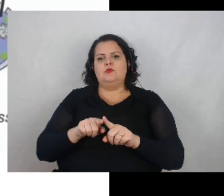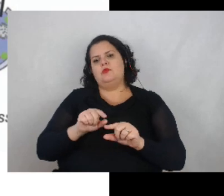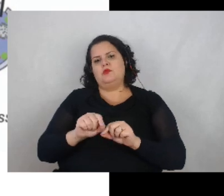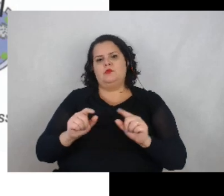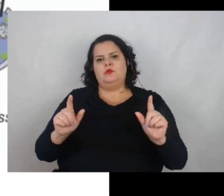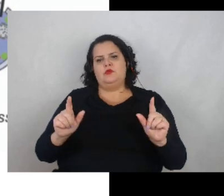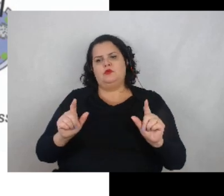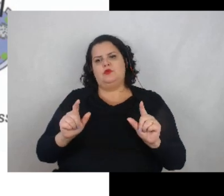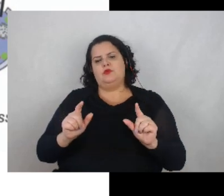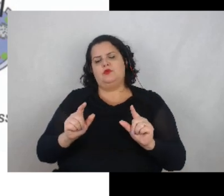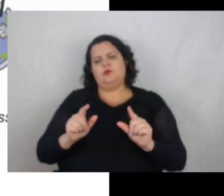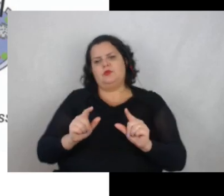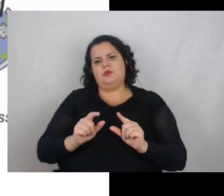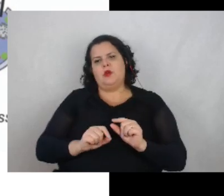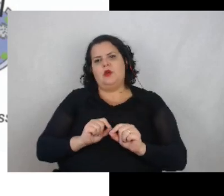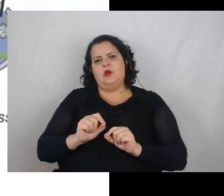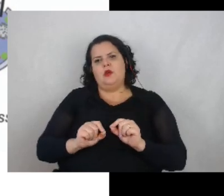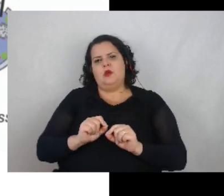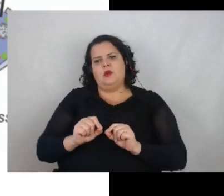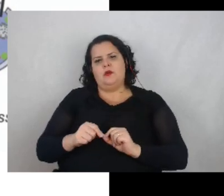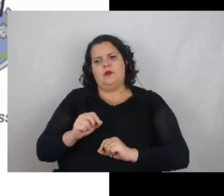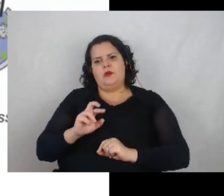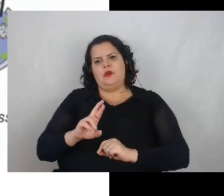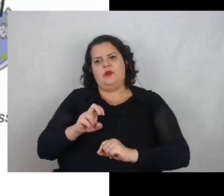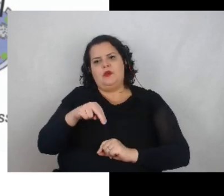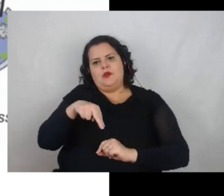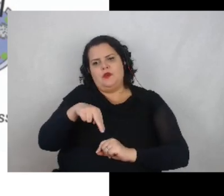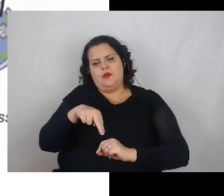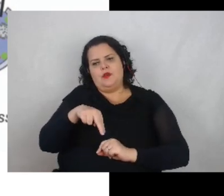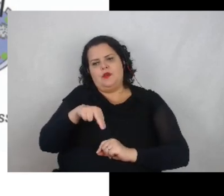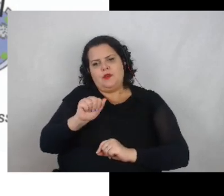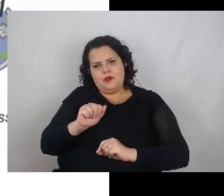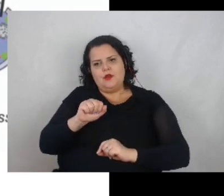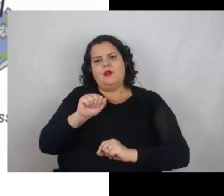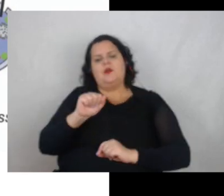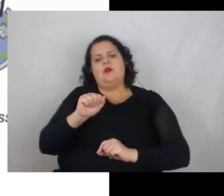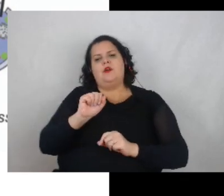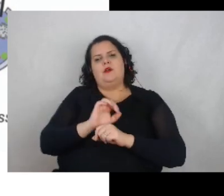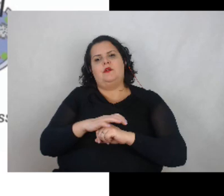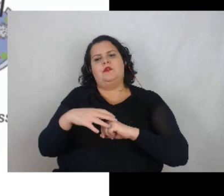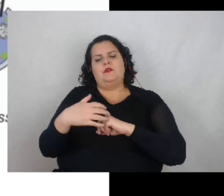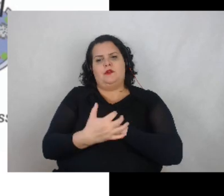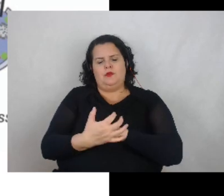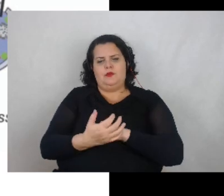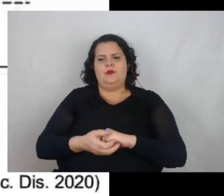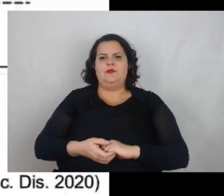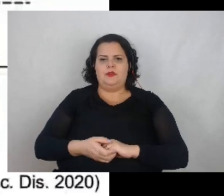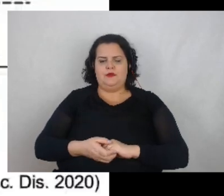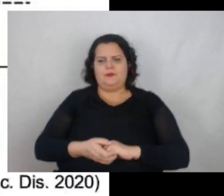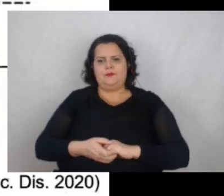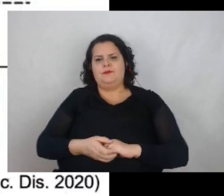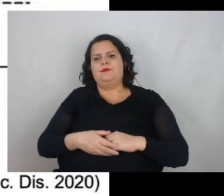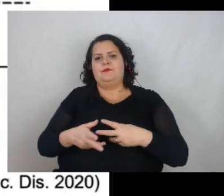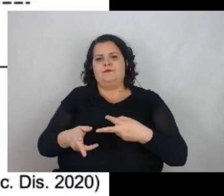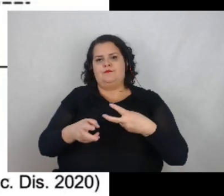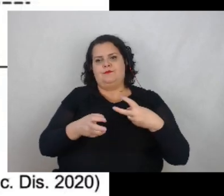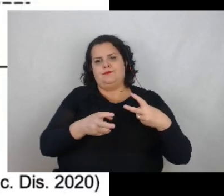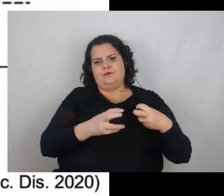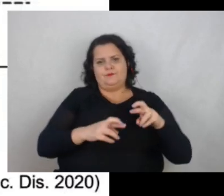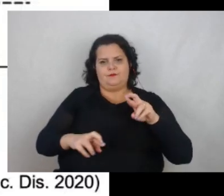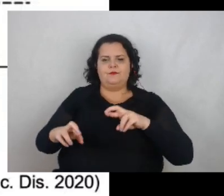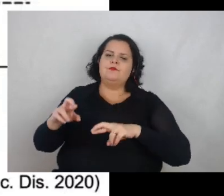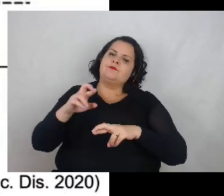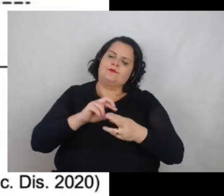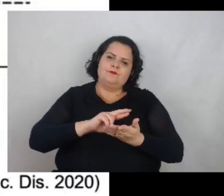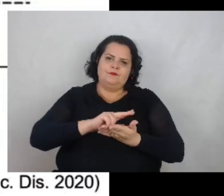lisossomais importantes pela liberação do RNA do SARS-CoV-2. Podemos observar que vários estudos